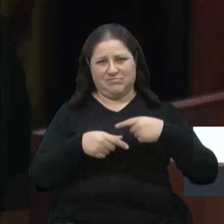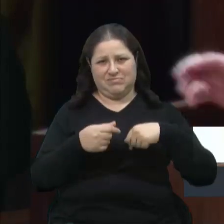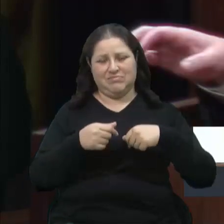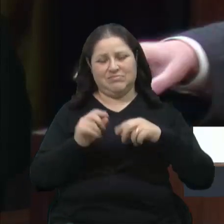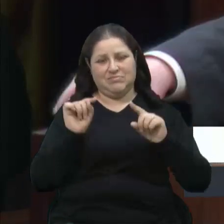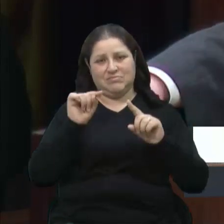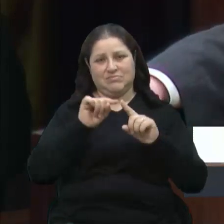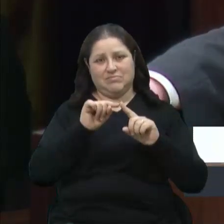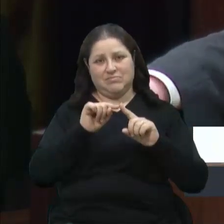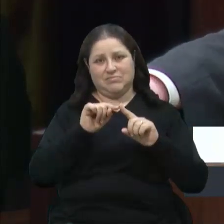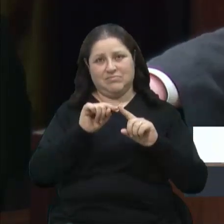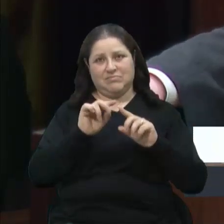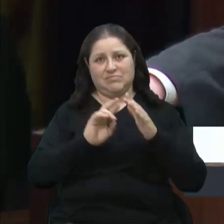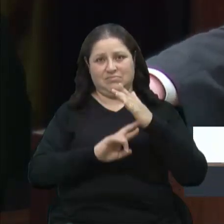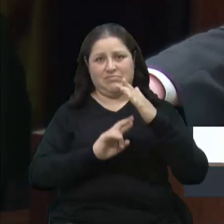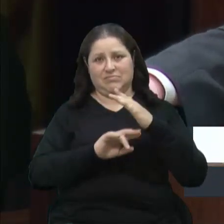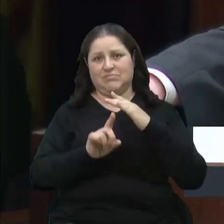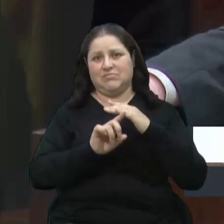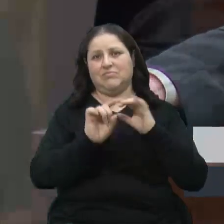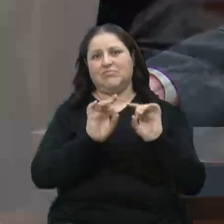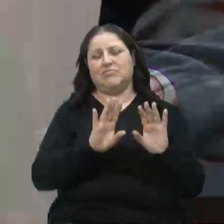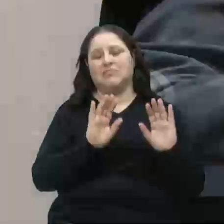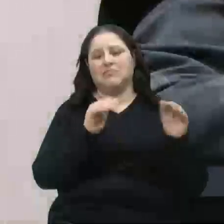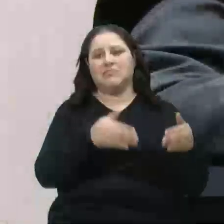rodoviária, não só para a Festa da Uva,